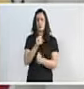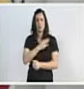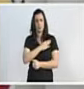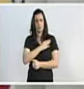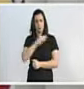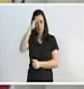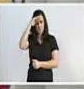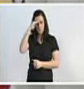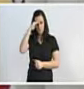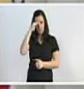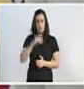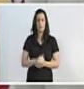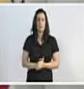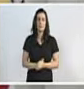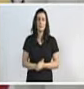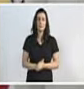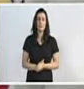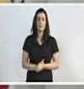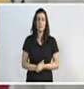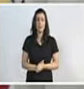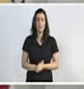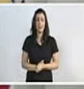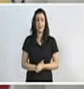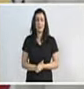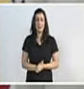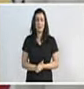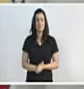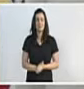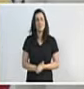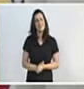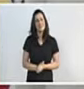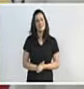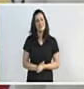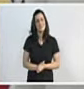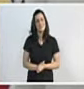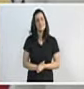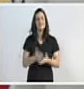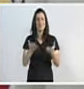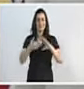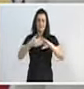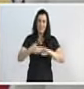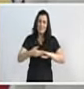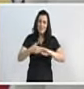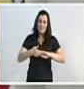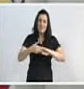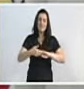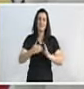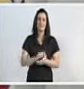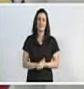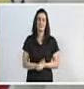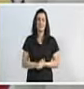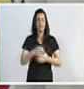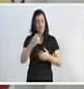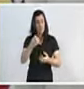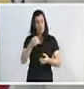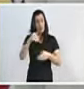Jean Kuhlmann, que também quero até também lhe parabenizar pela expressiva